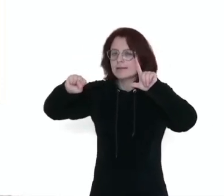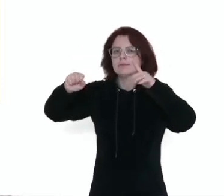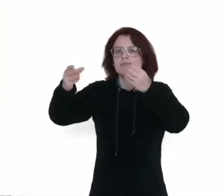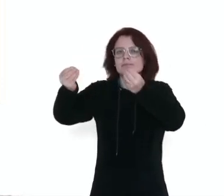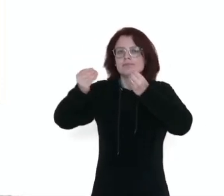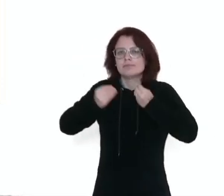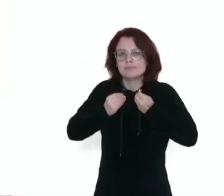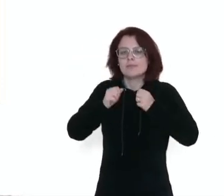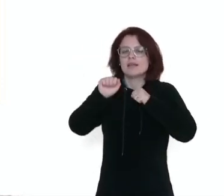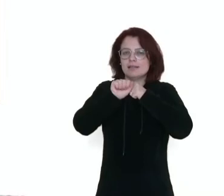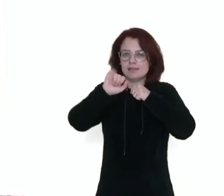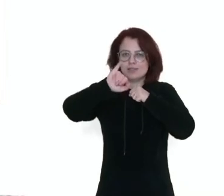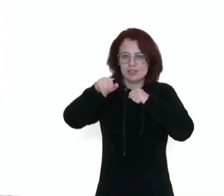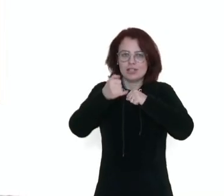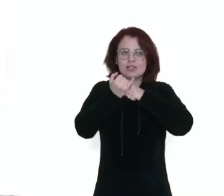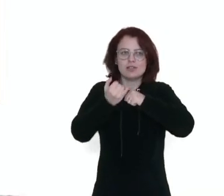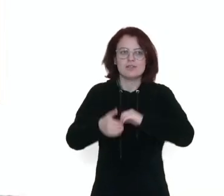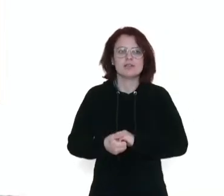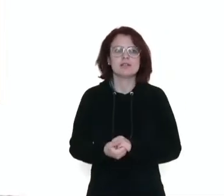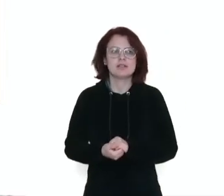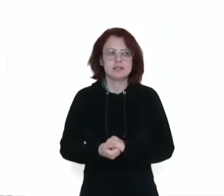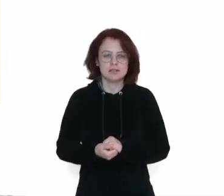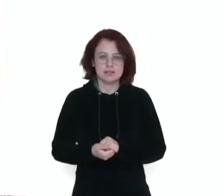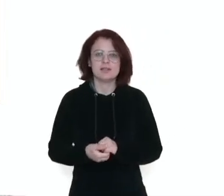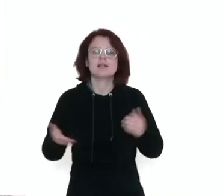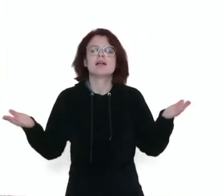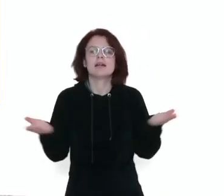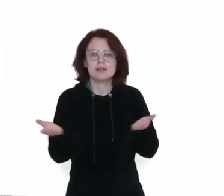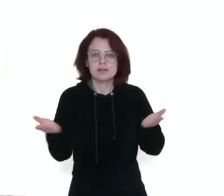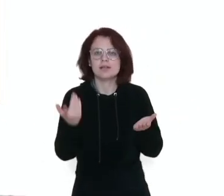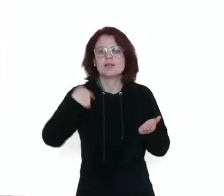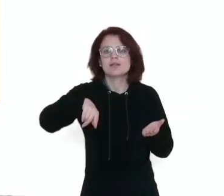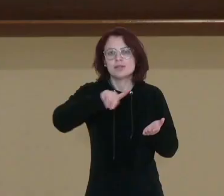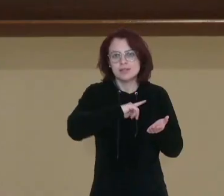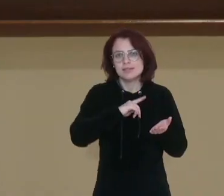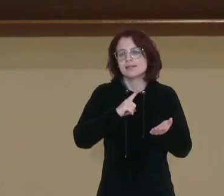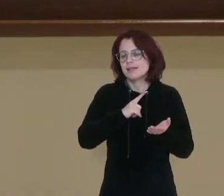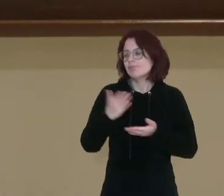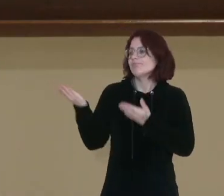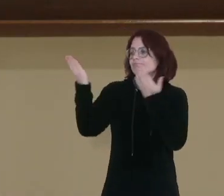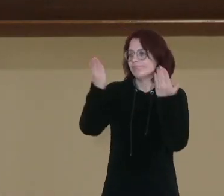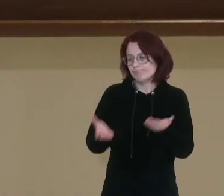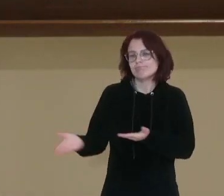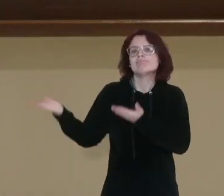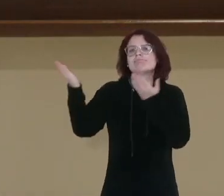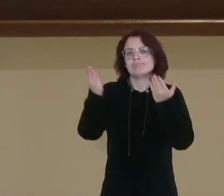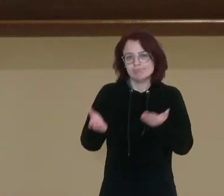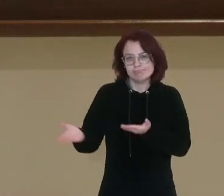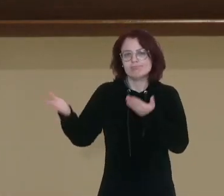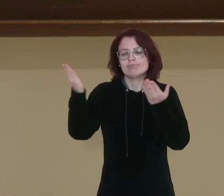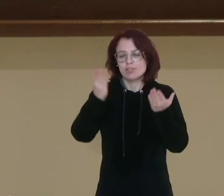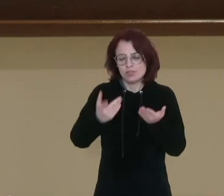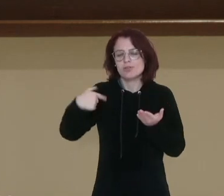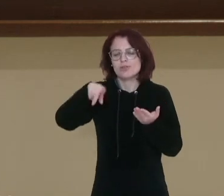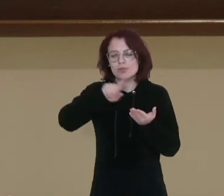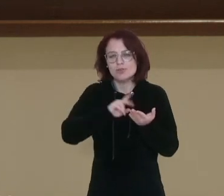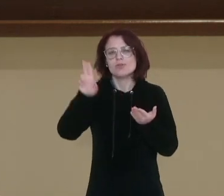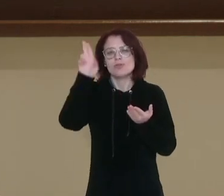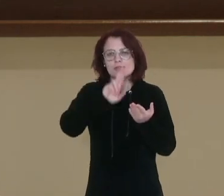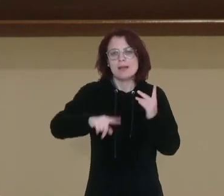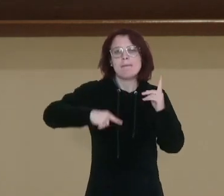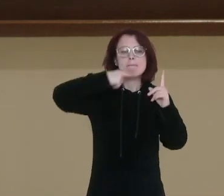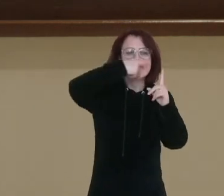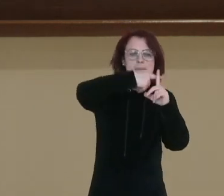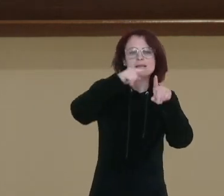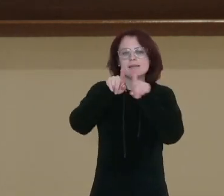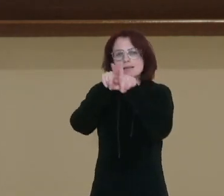adjetivo claros, certo? Então, a gente tem aí, né, essas possibilidades de explorar o uso do mas e do